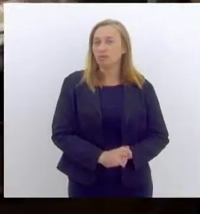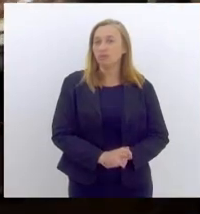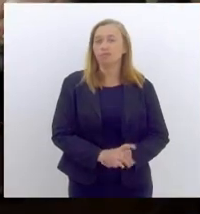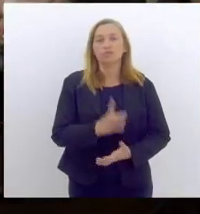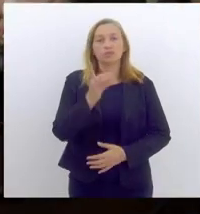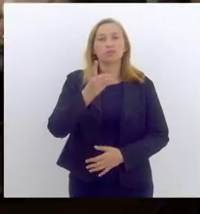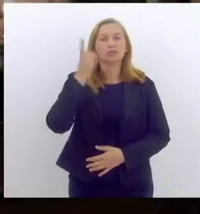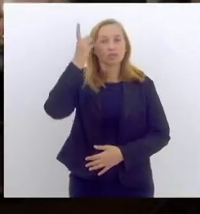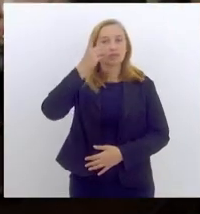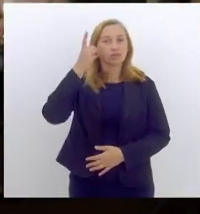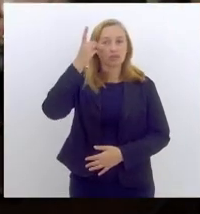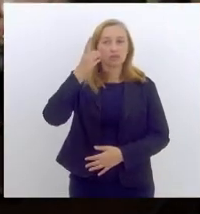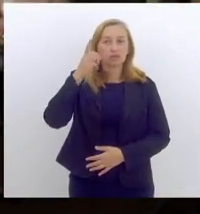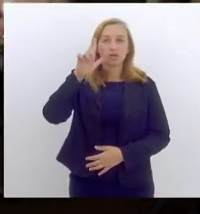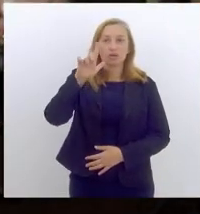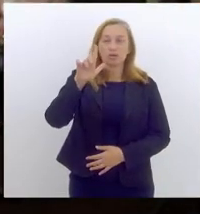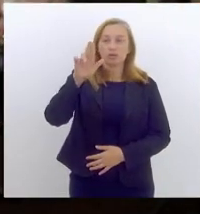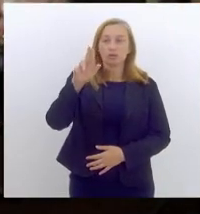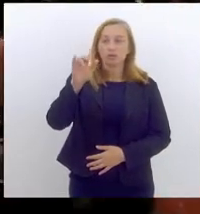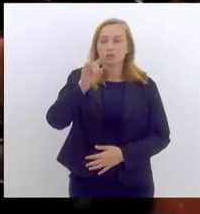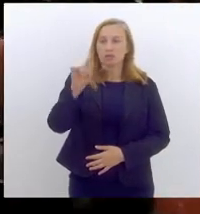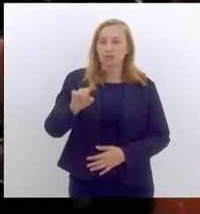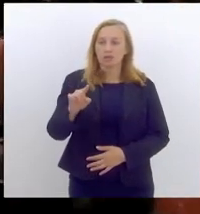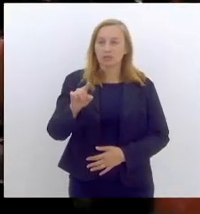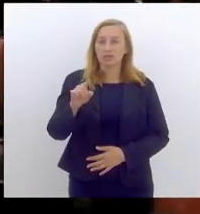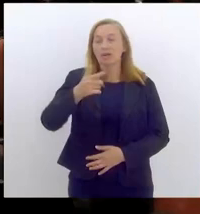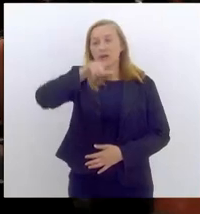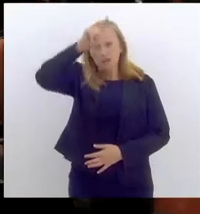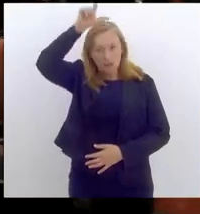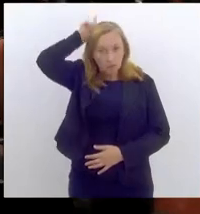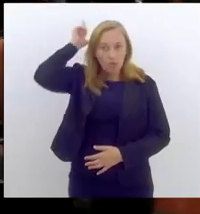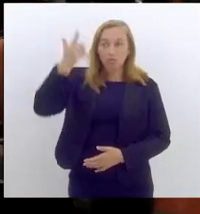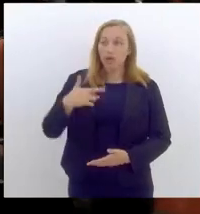Deputado Luiz Paulo.